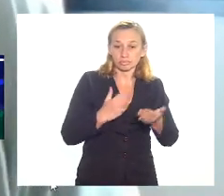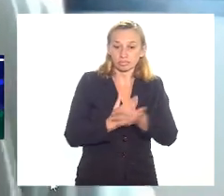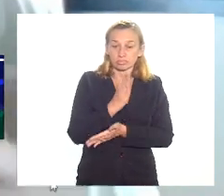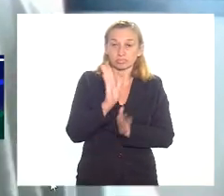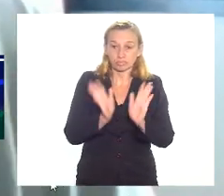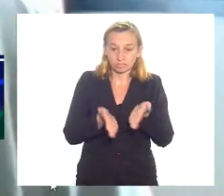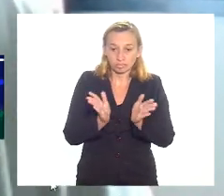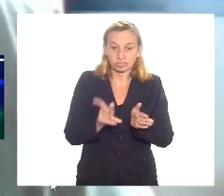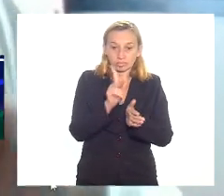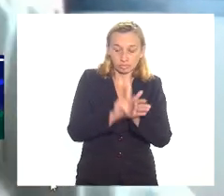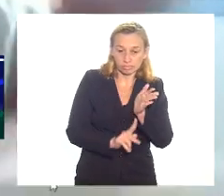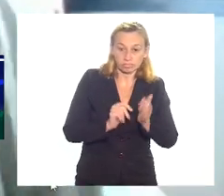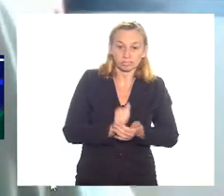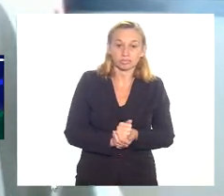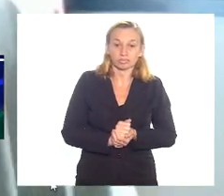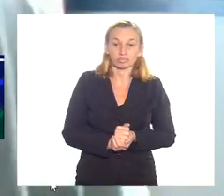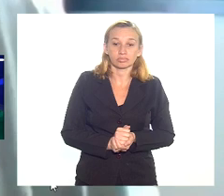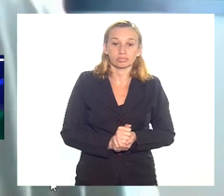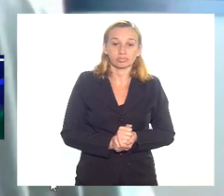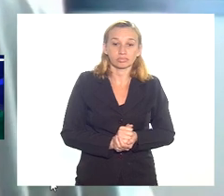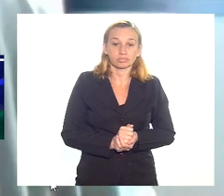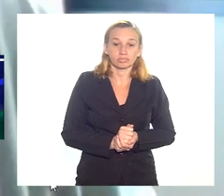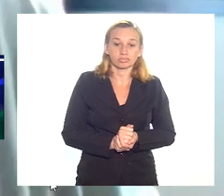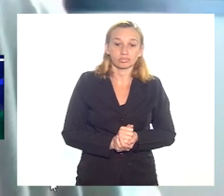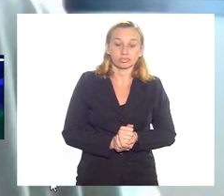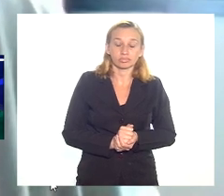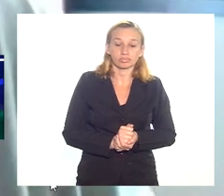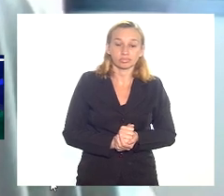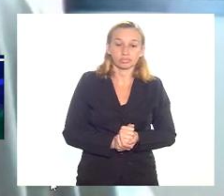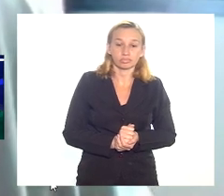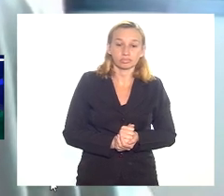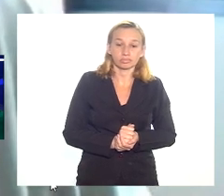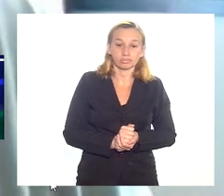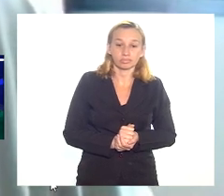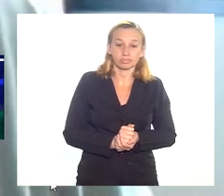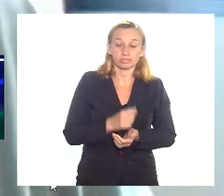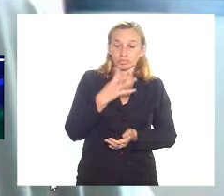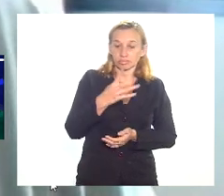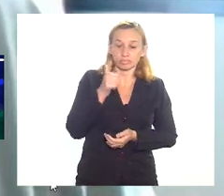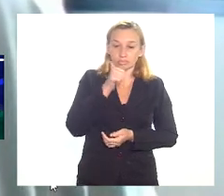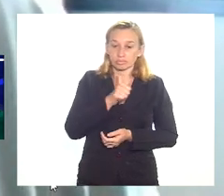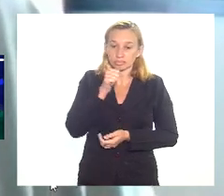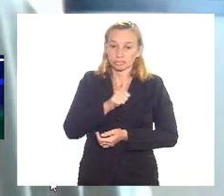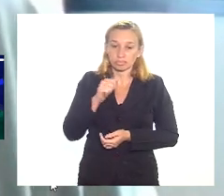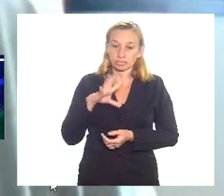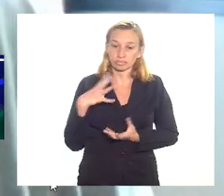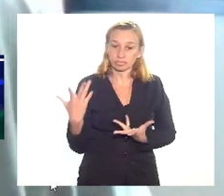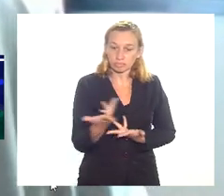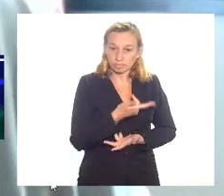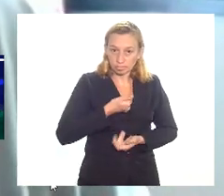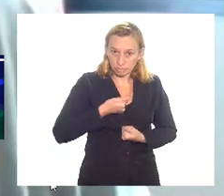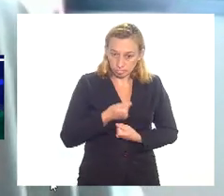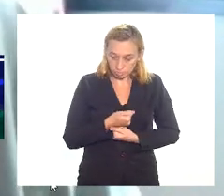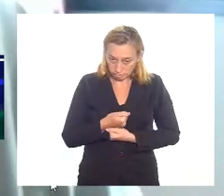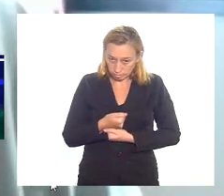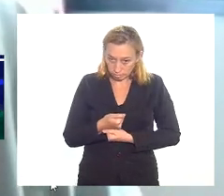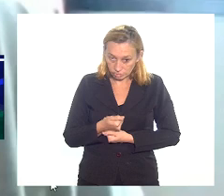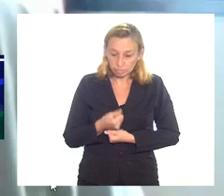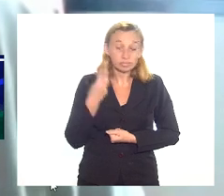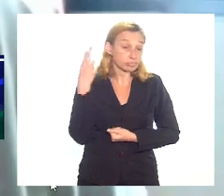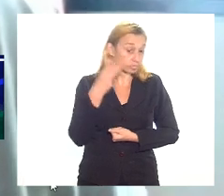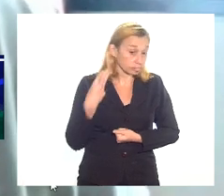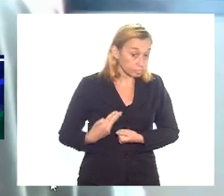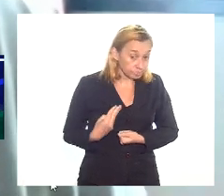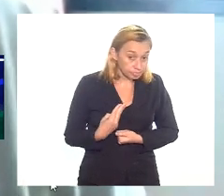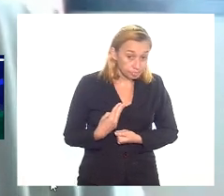hoje. Um em coautoria com 4 mulheres maravilhosas, a Mônica